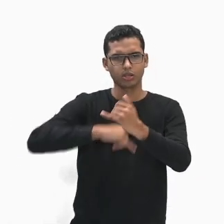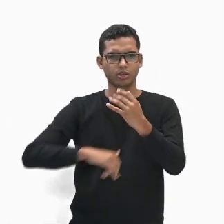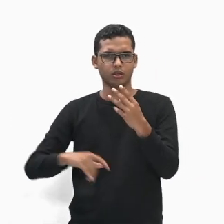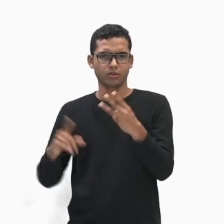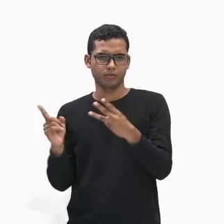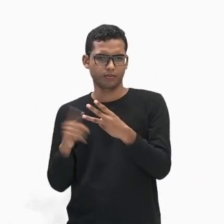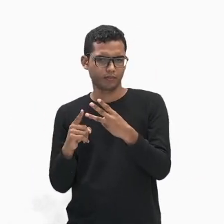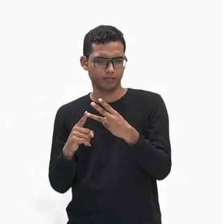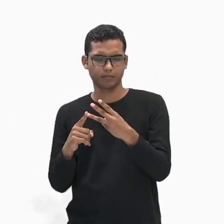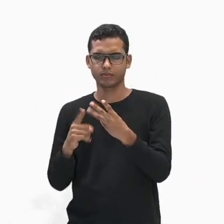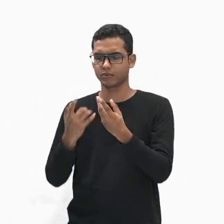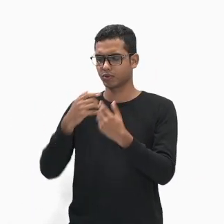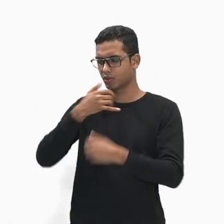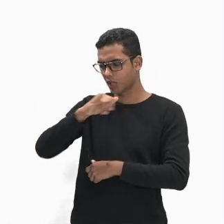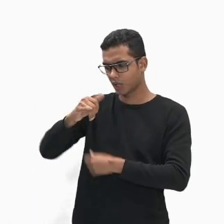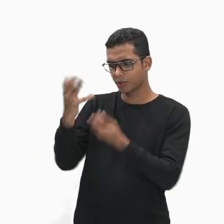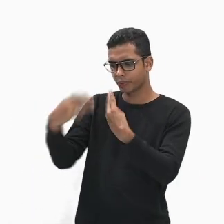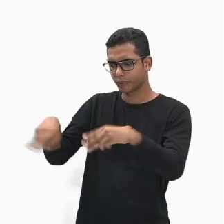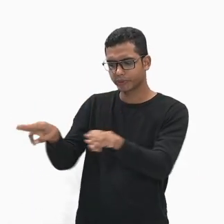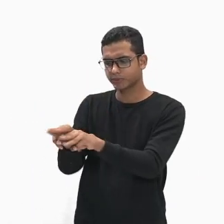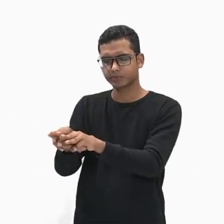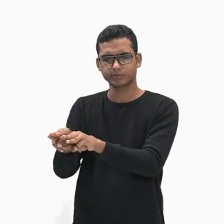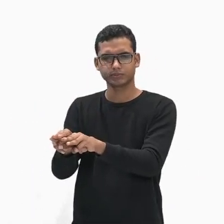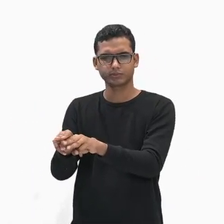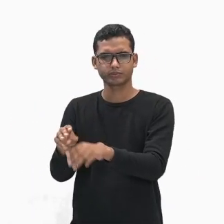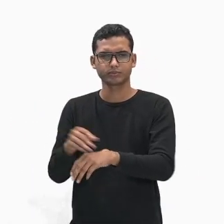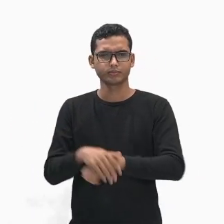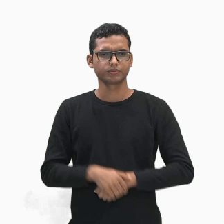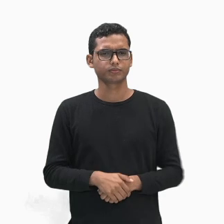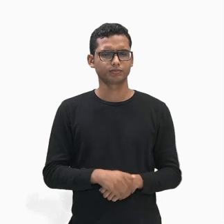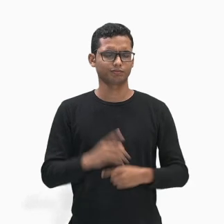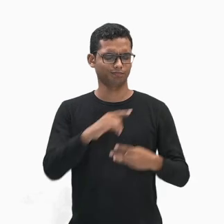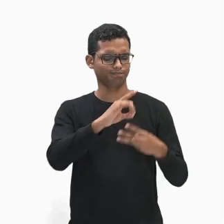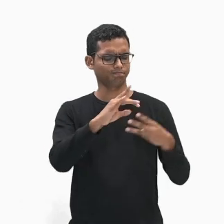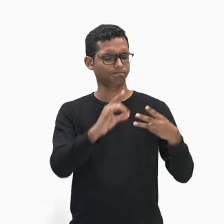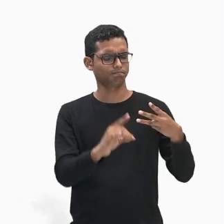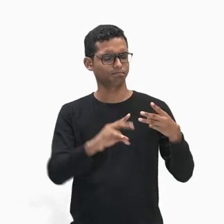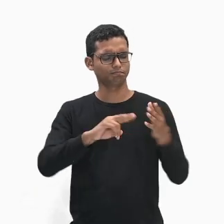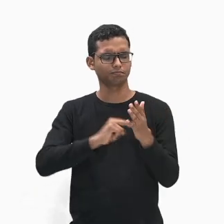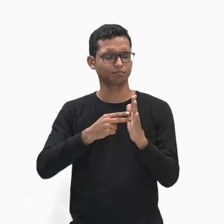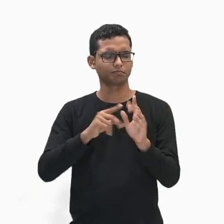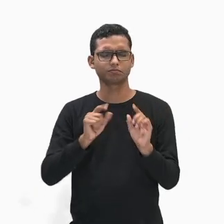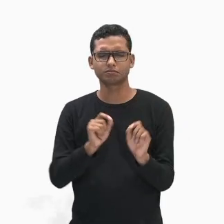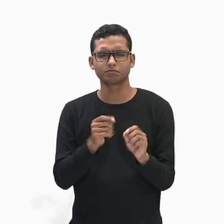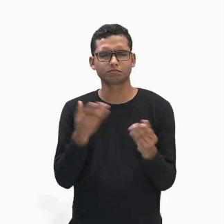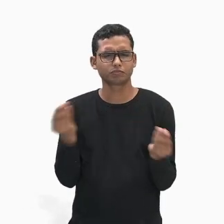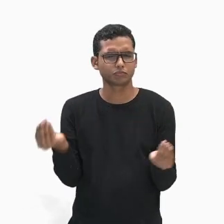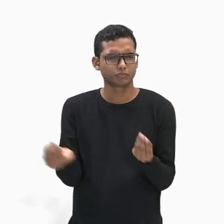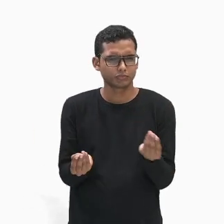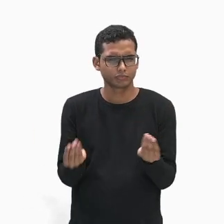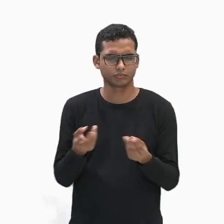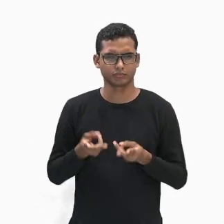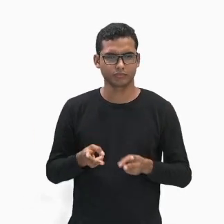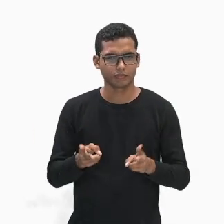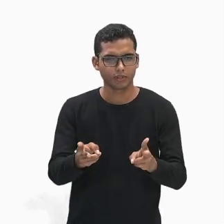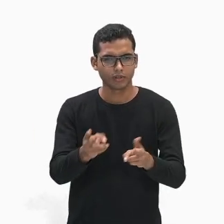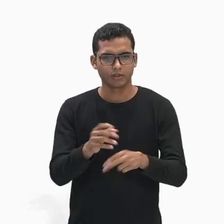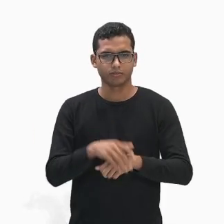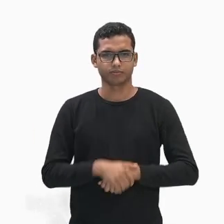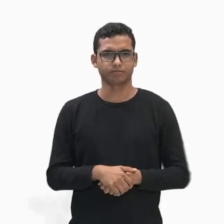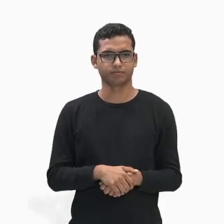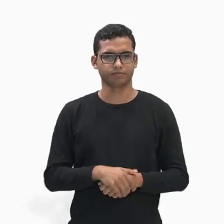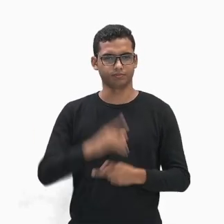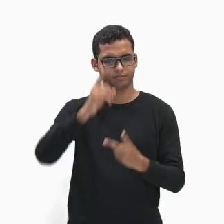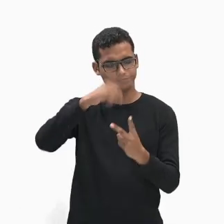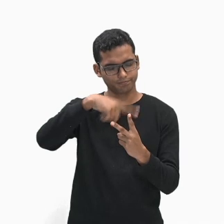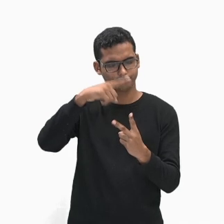eletrodinâmica, mas o que significa, Eletrostática, eletrodinâmica, toda vez, eletrostática e